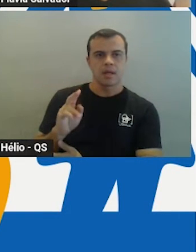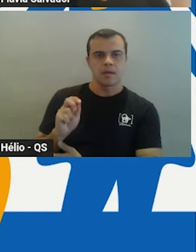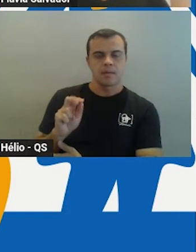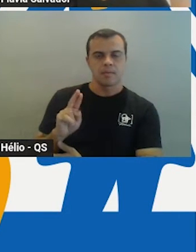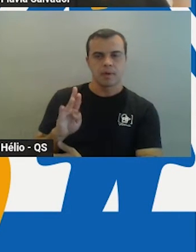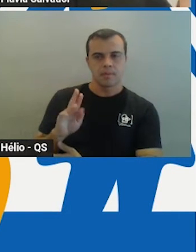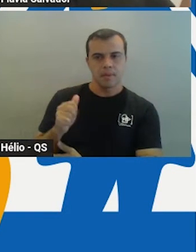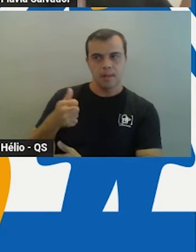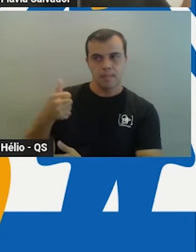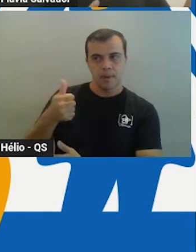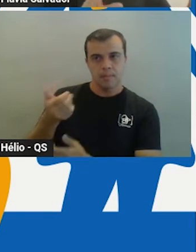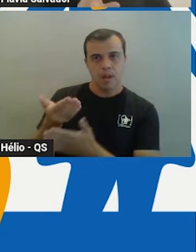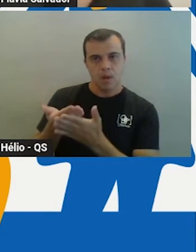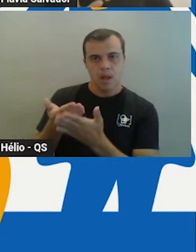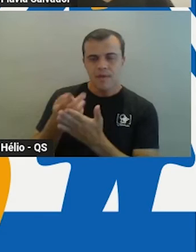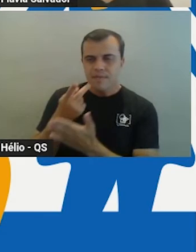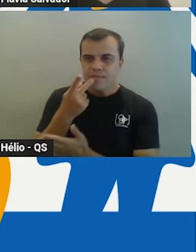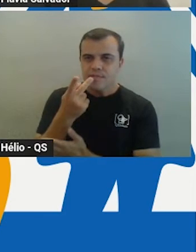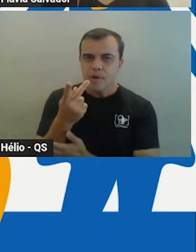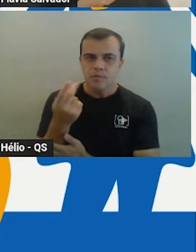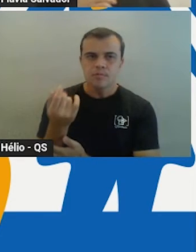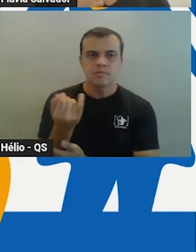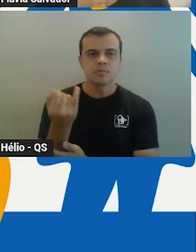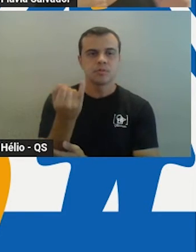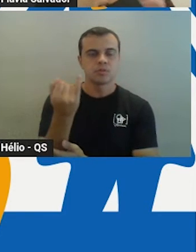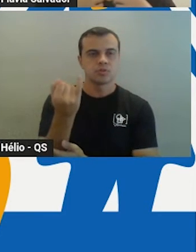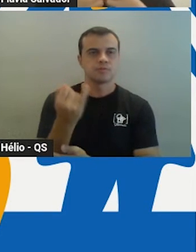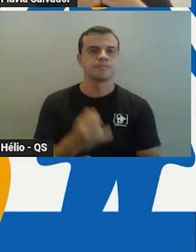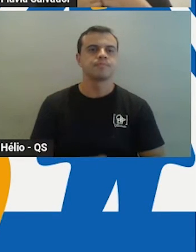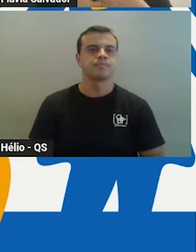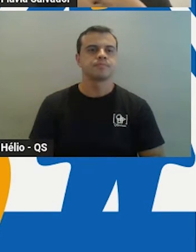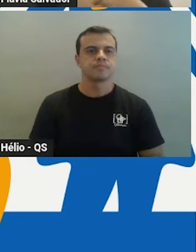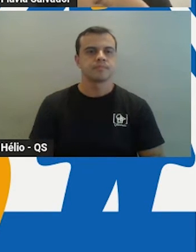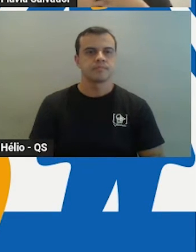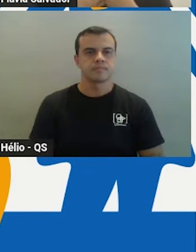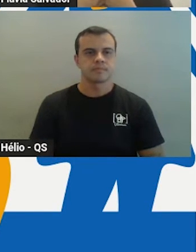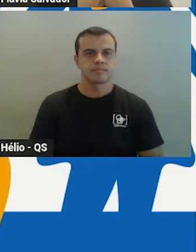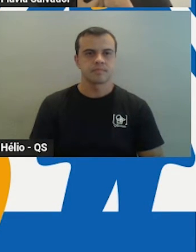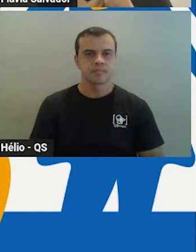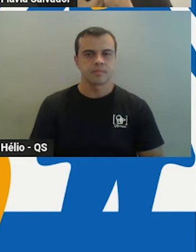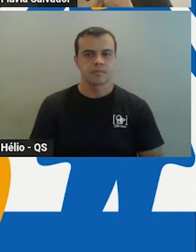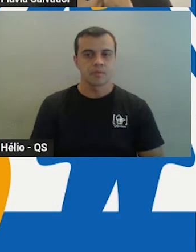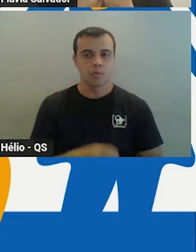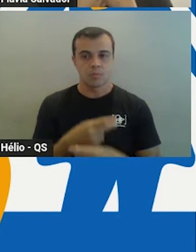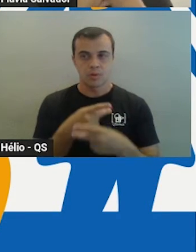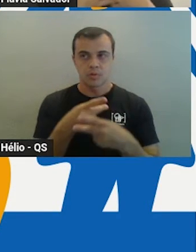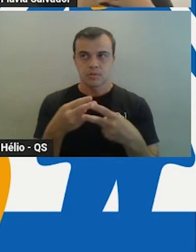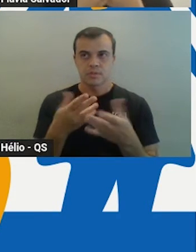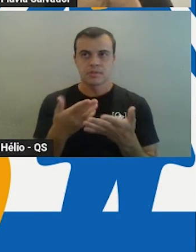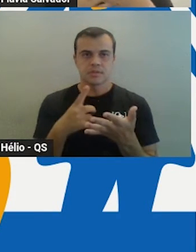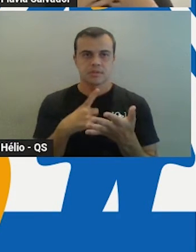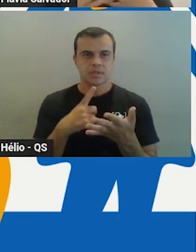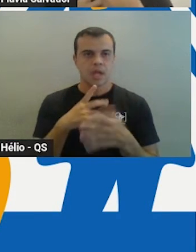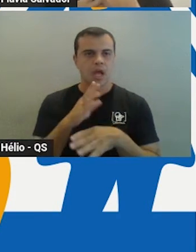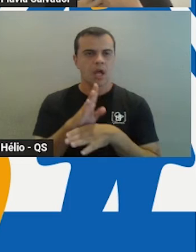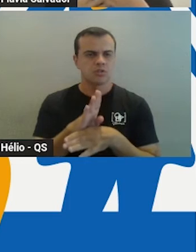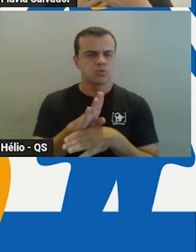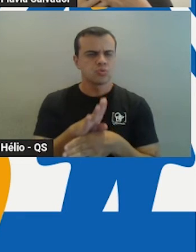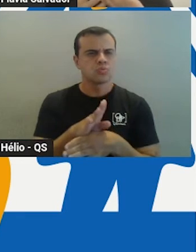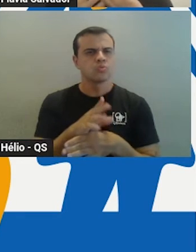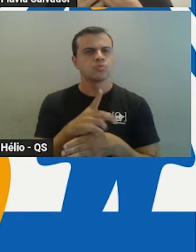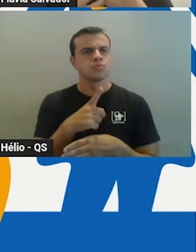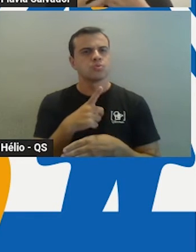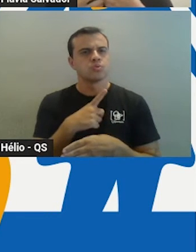na primeira aula, falou uma coisa que é extremamente importante. Uma das coisas que ajuda, que